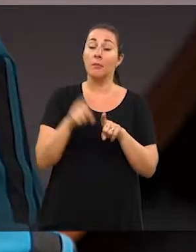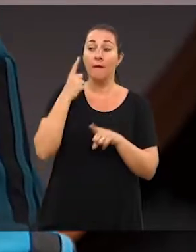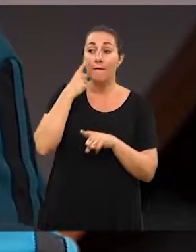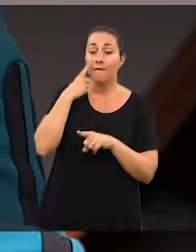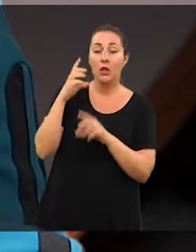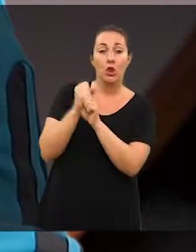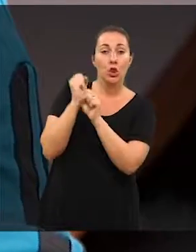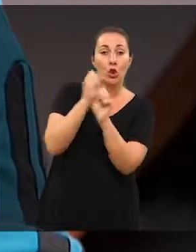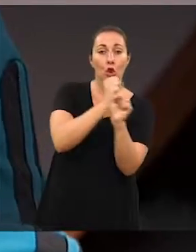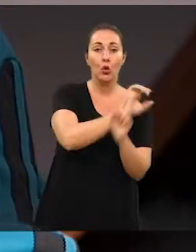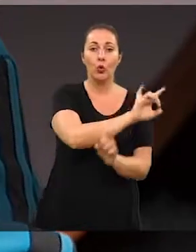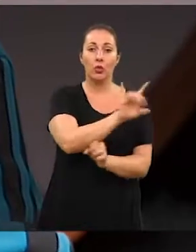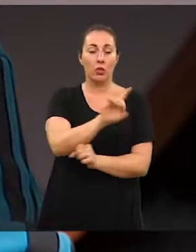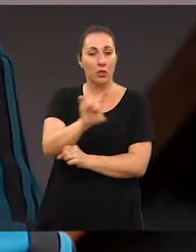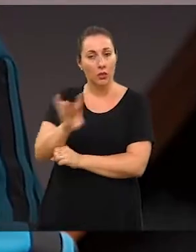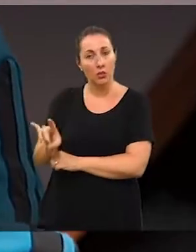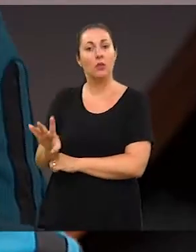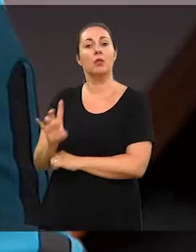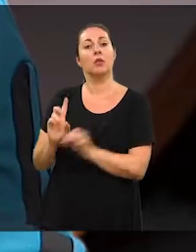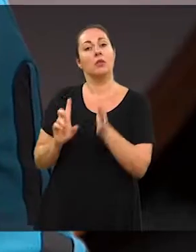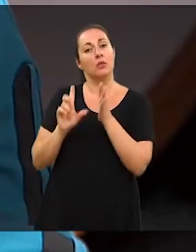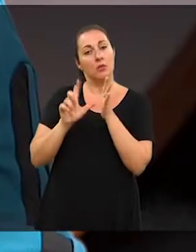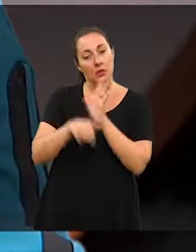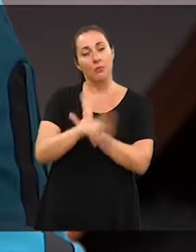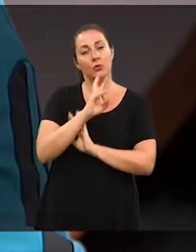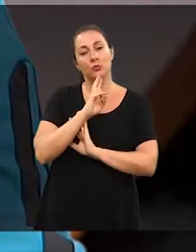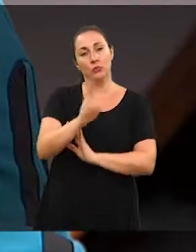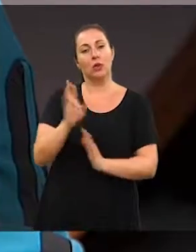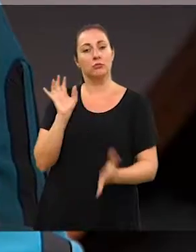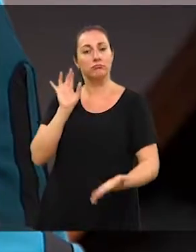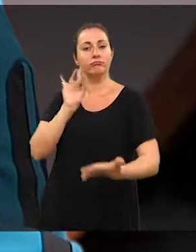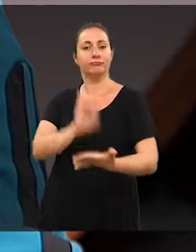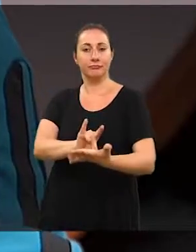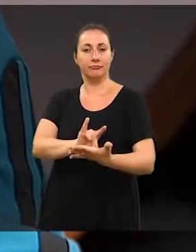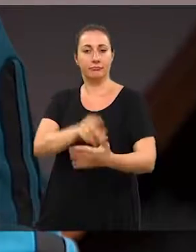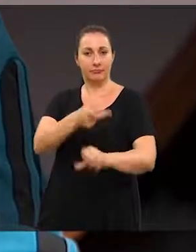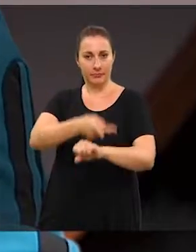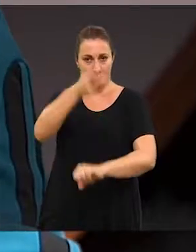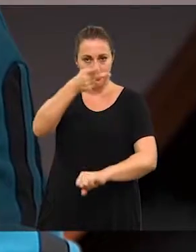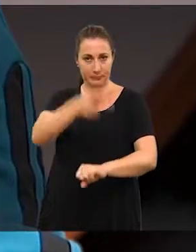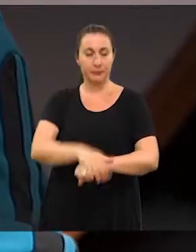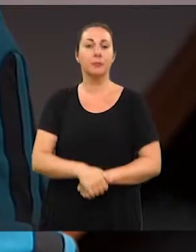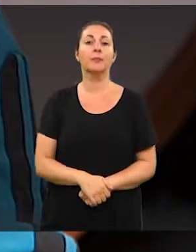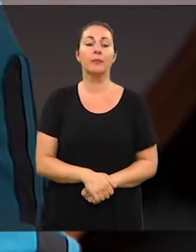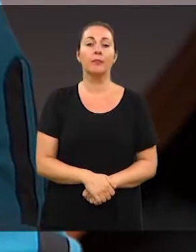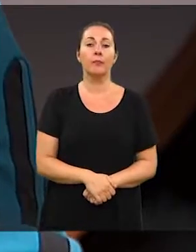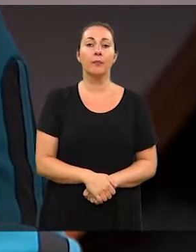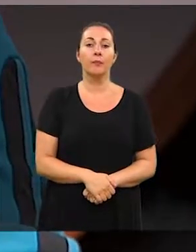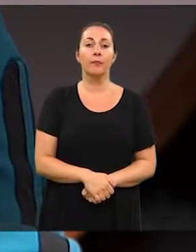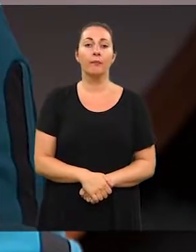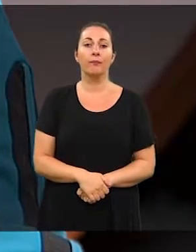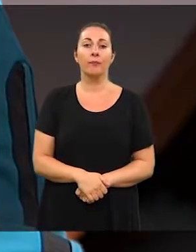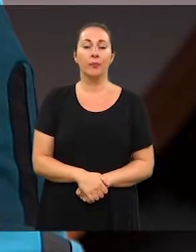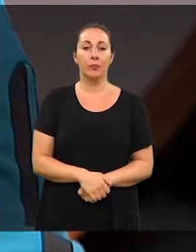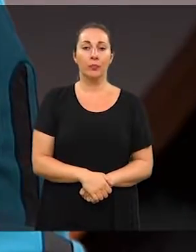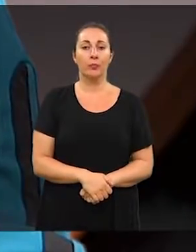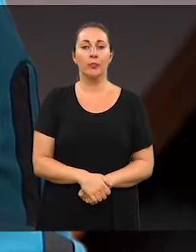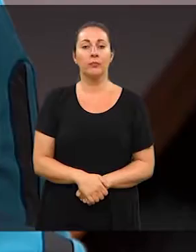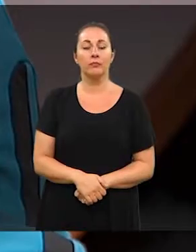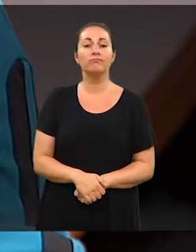fazer toda a pontuação e sair depois, então, os grandes vencedores. Que, na